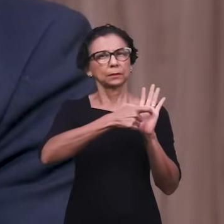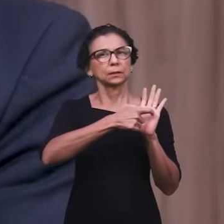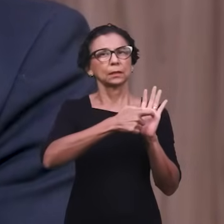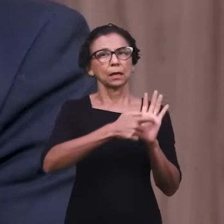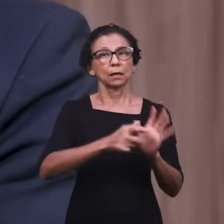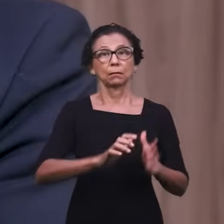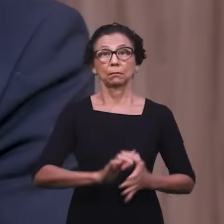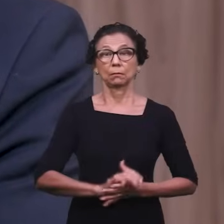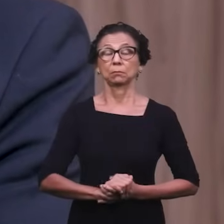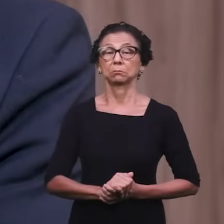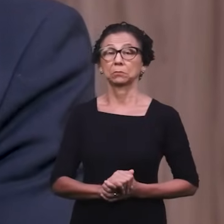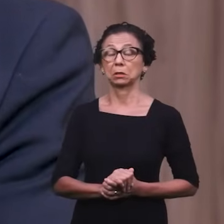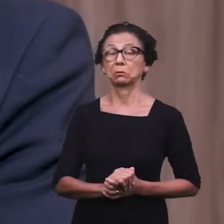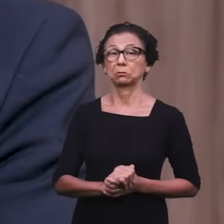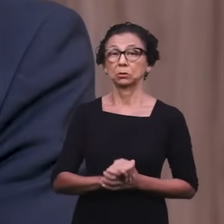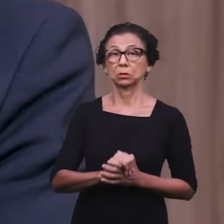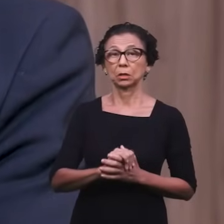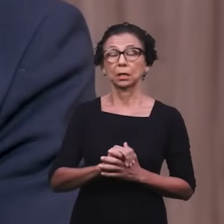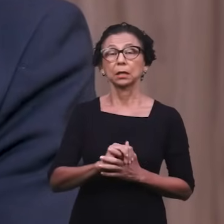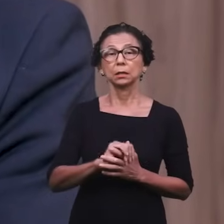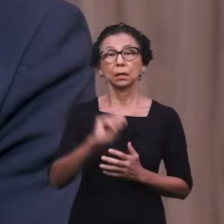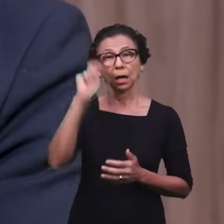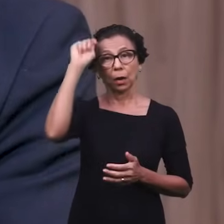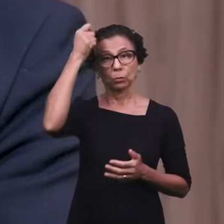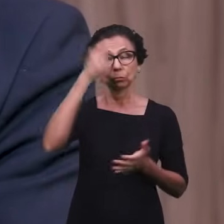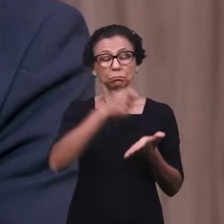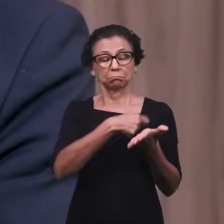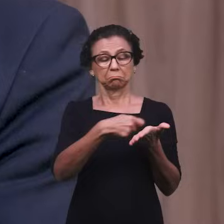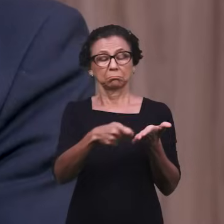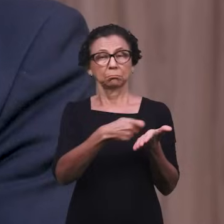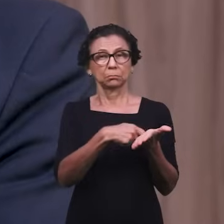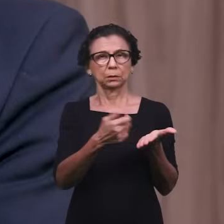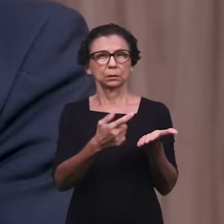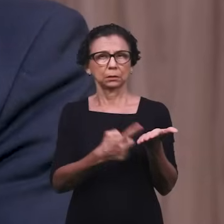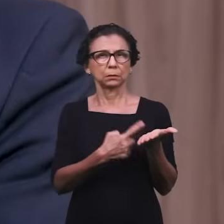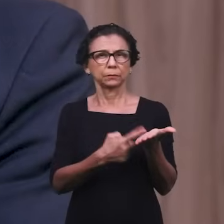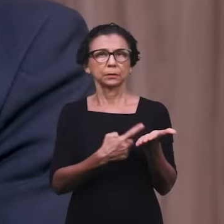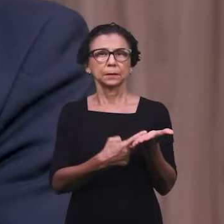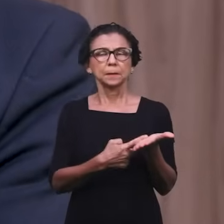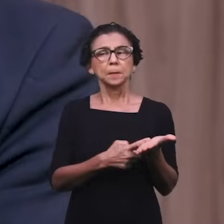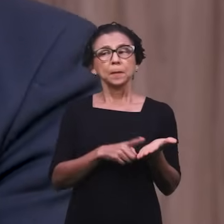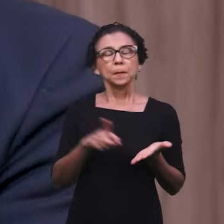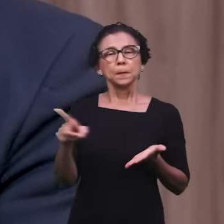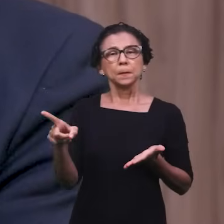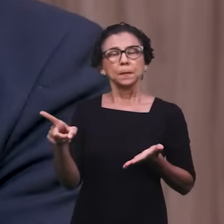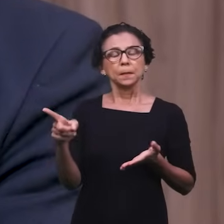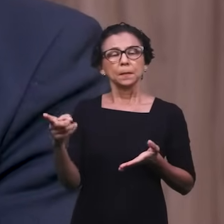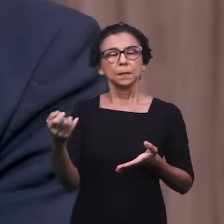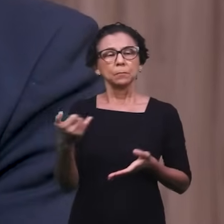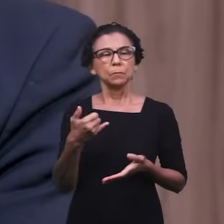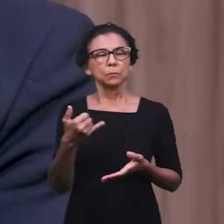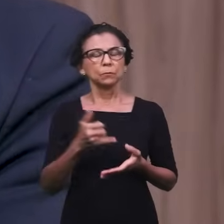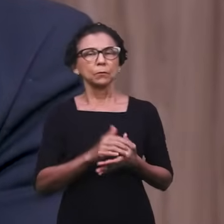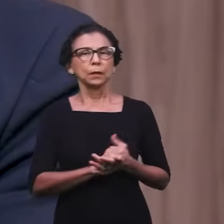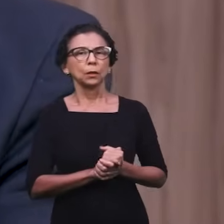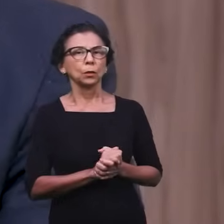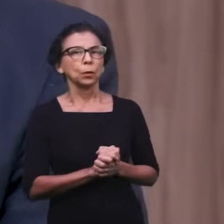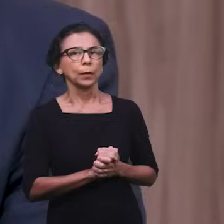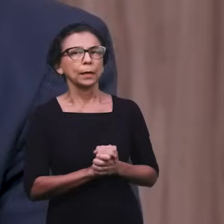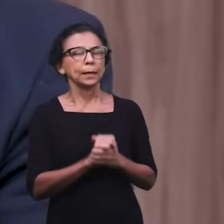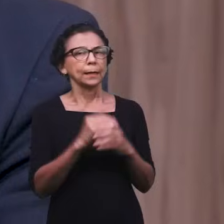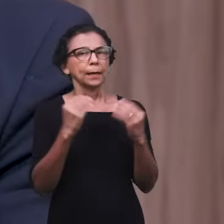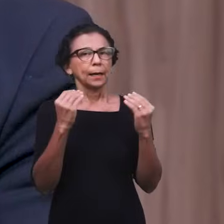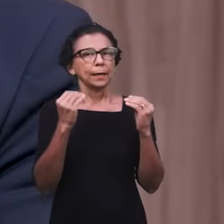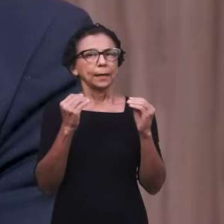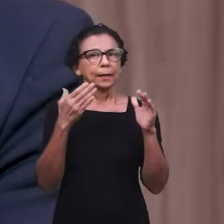tem um certo renome, escritor de livros e tudo. E ele falando que ele foi no ChatGPT e perguntou, quem sou eu? Como ele é